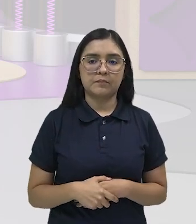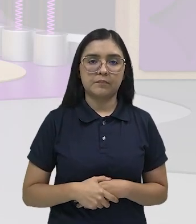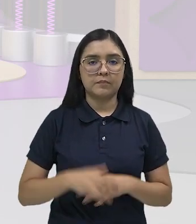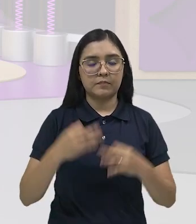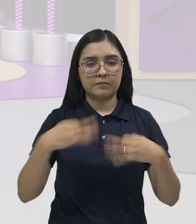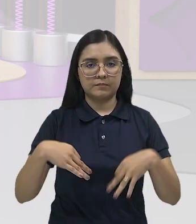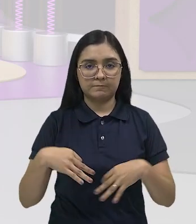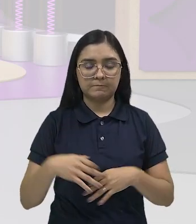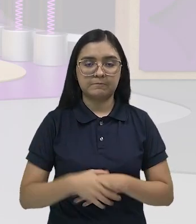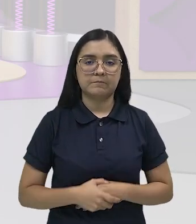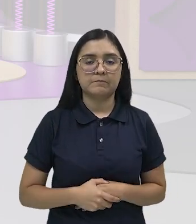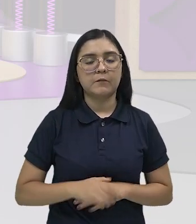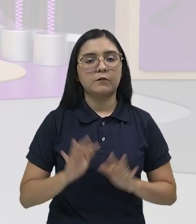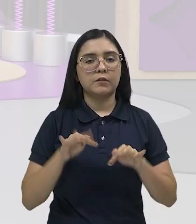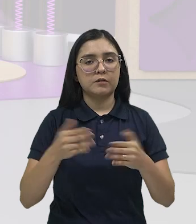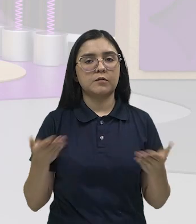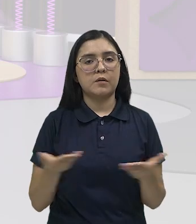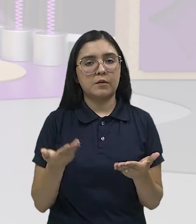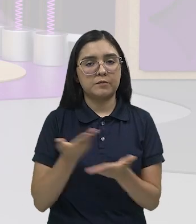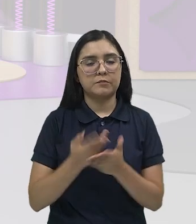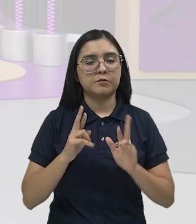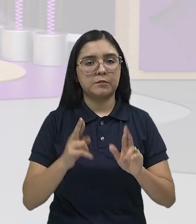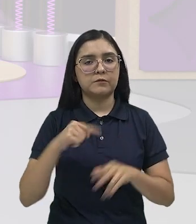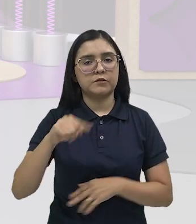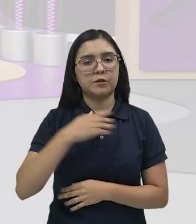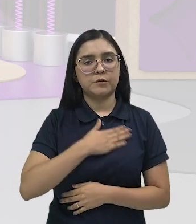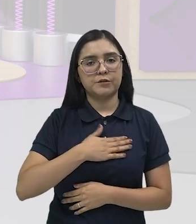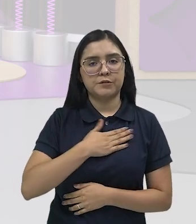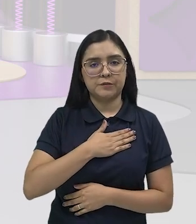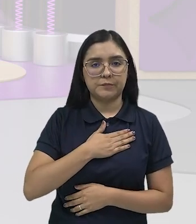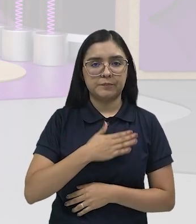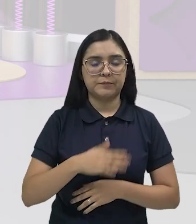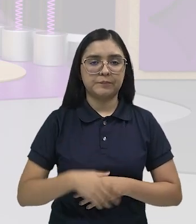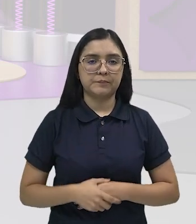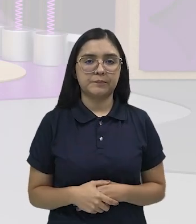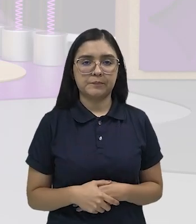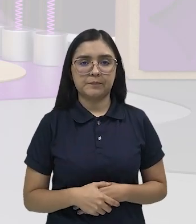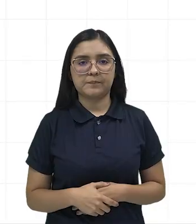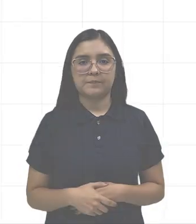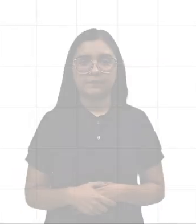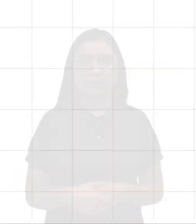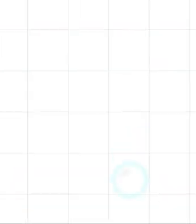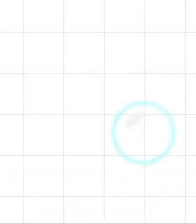Beleza, meu povo? Eu vou ficando por aqui. Espero que vocês tenham gostado. Tchau!